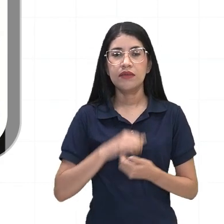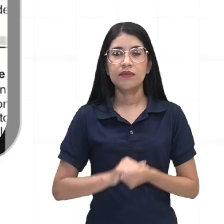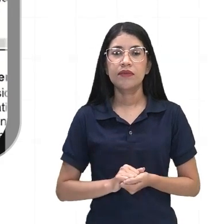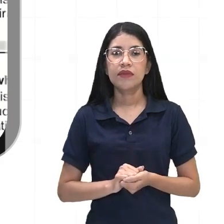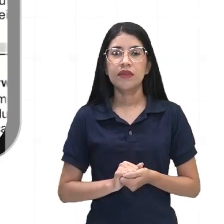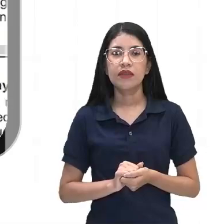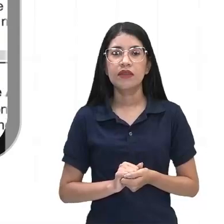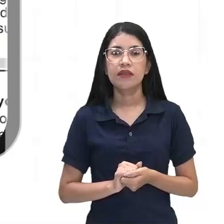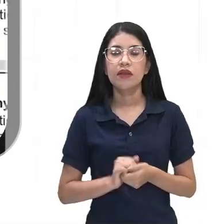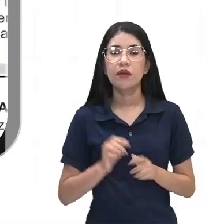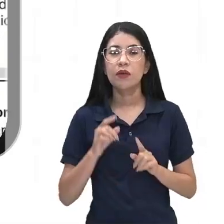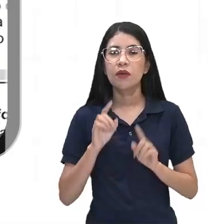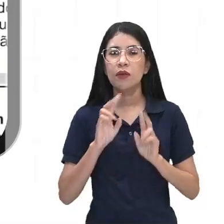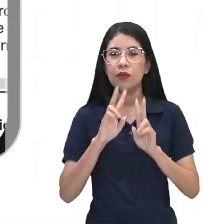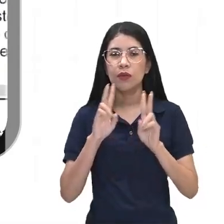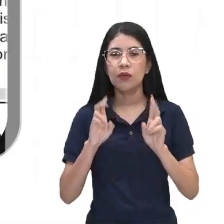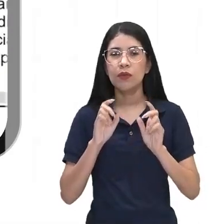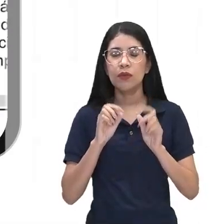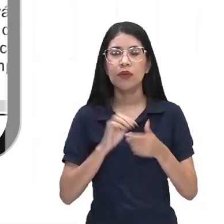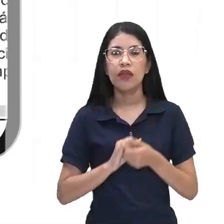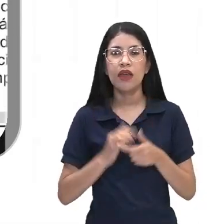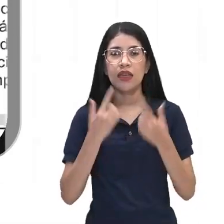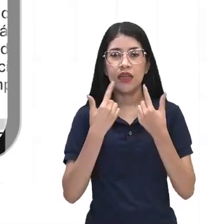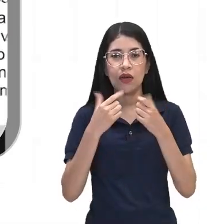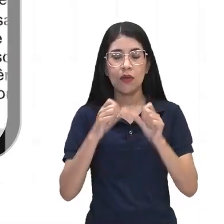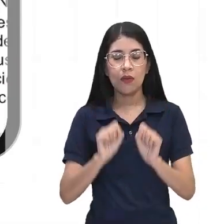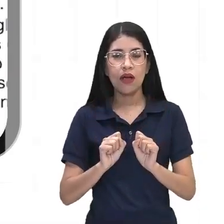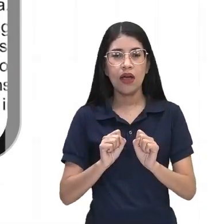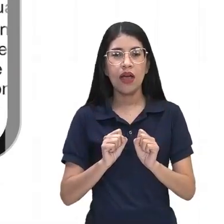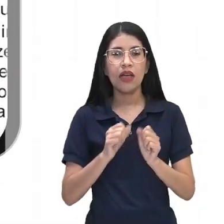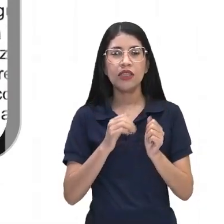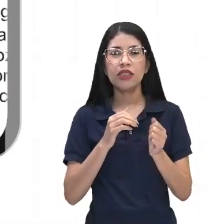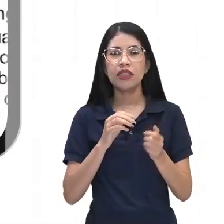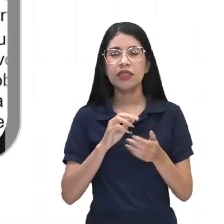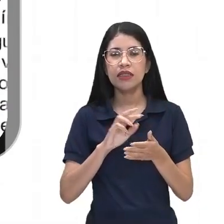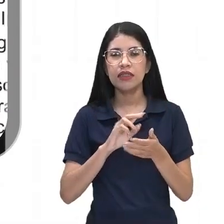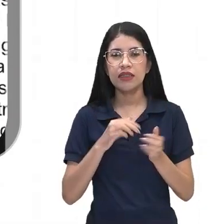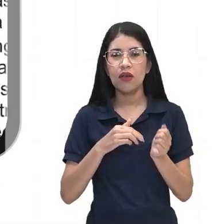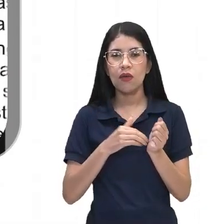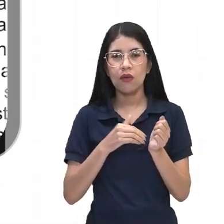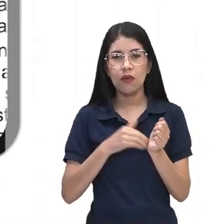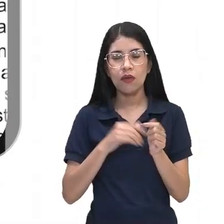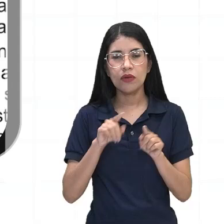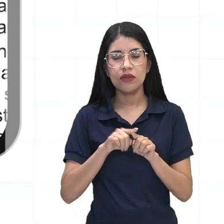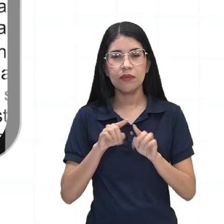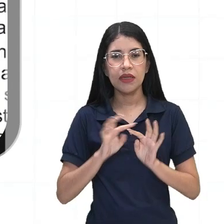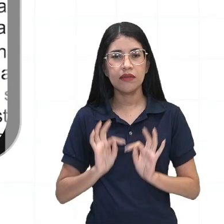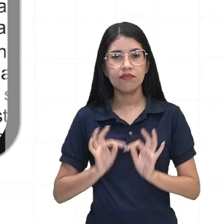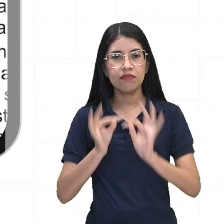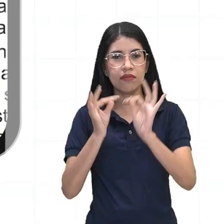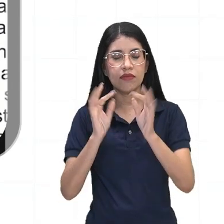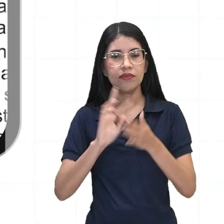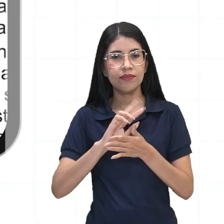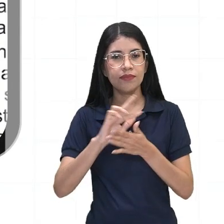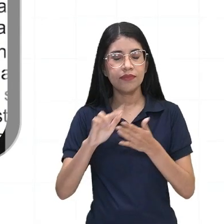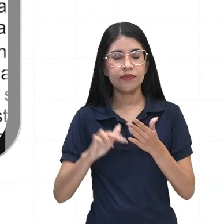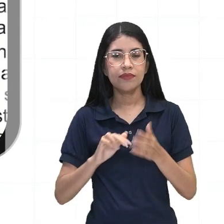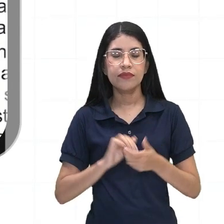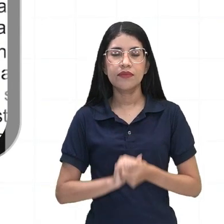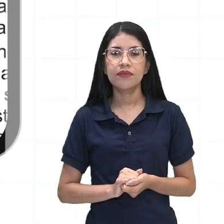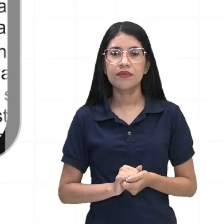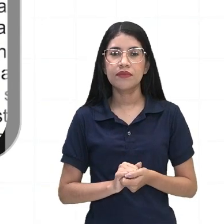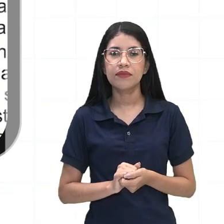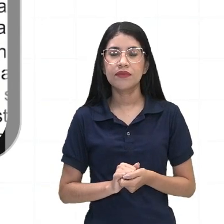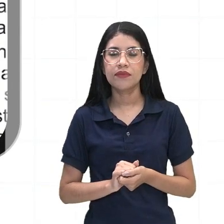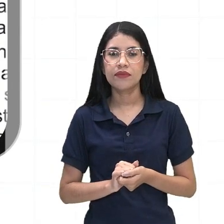que é Linguagens, Códigos e suas tecnologias. Neste caso, nós temos